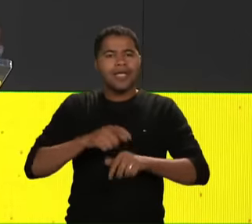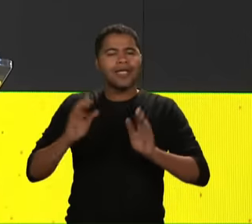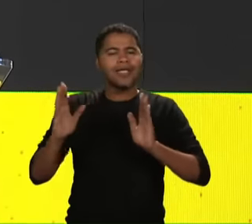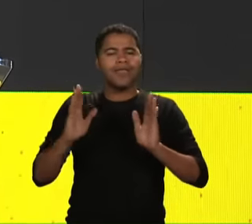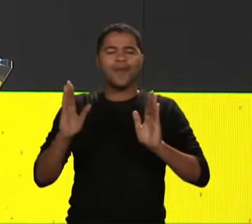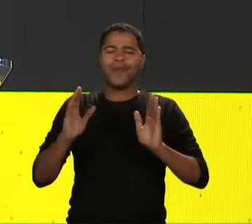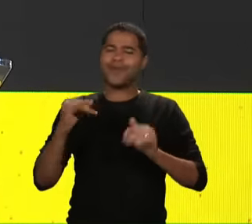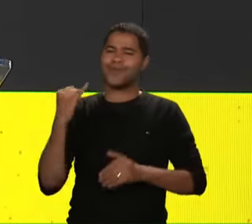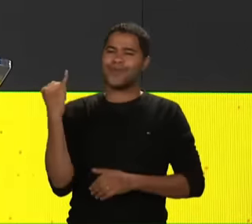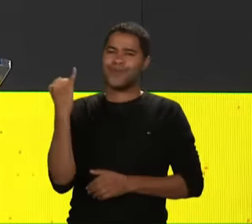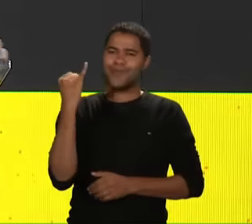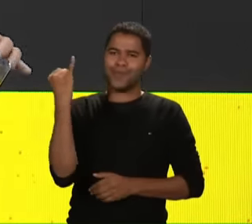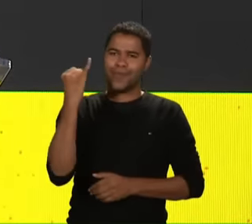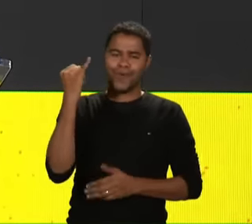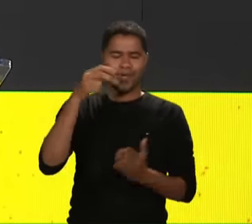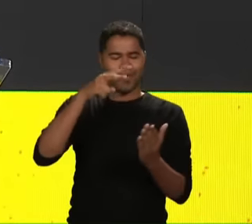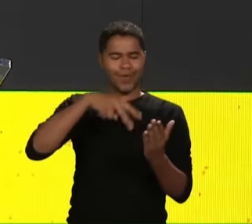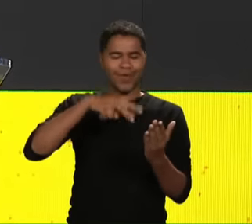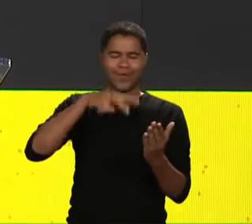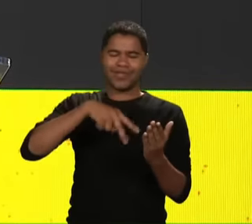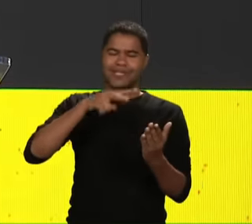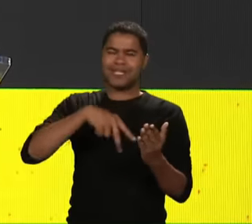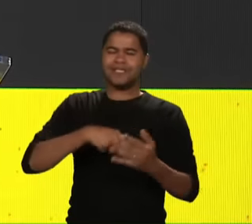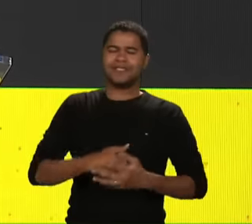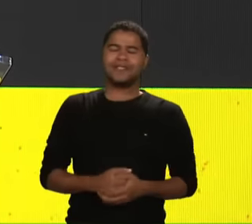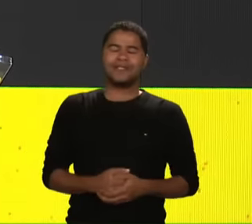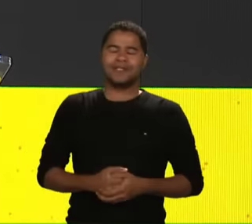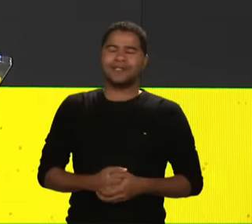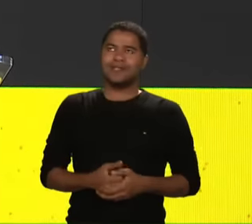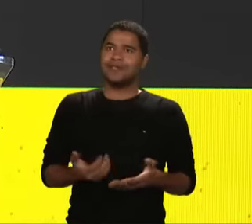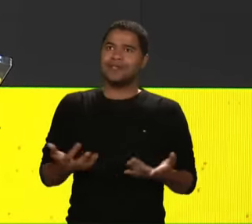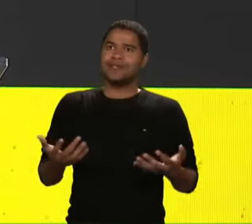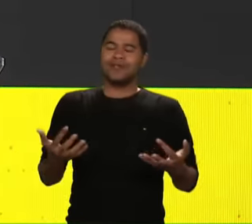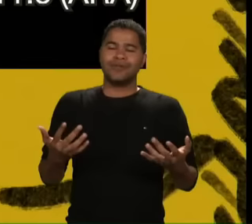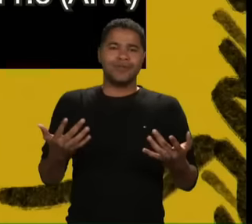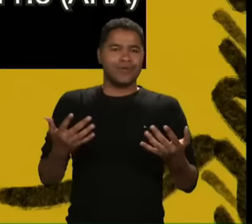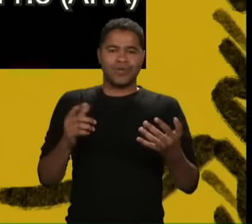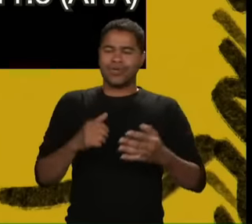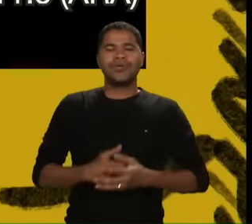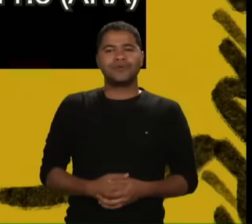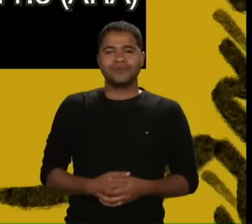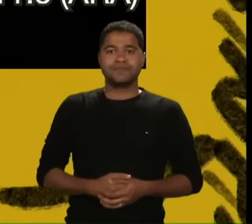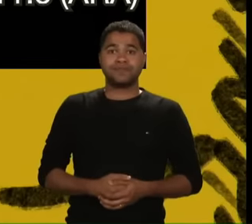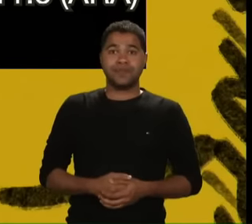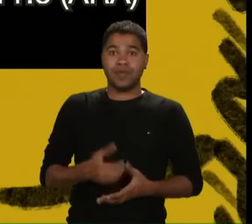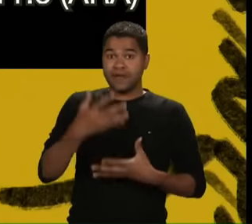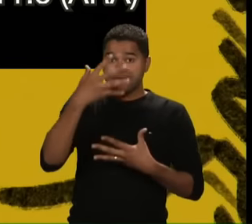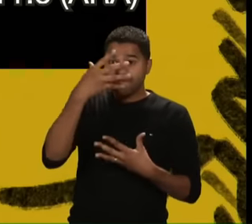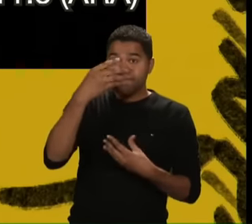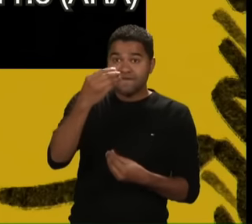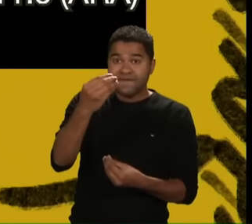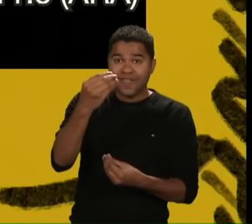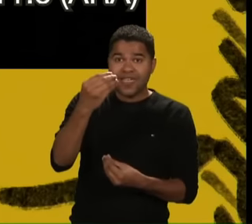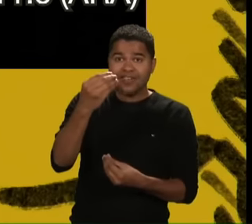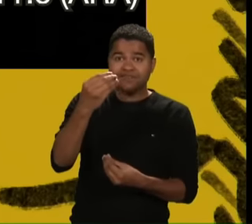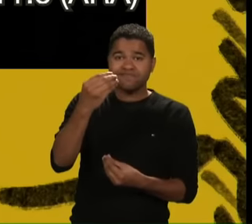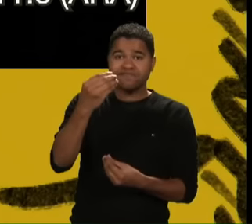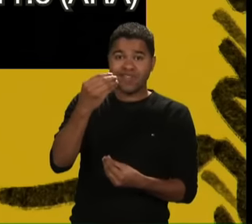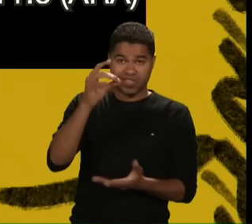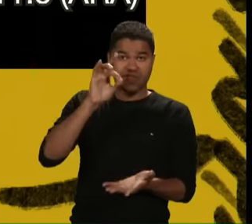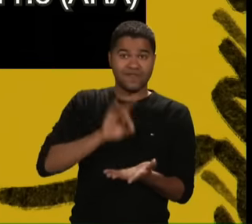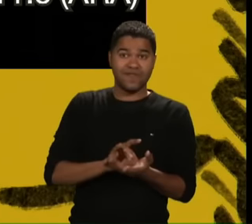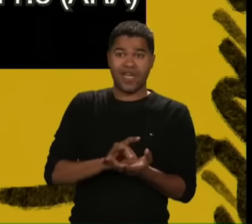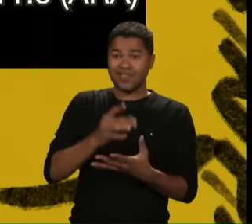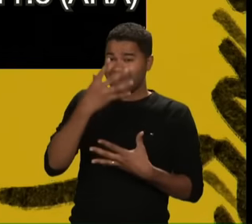tão glorioso que quando eu leio esse texto aqui, enche o nosso coração, diz assim: sem fé, de fato sem